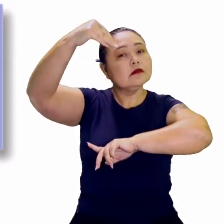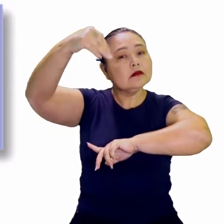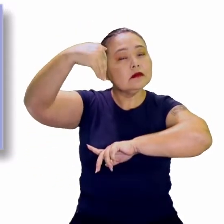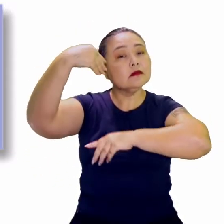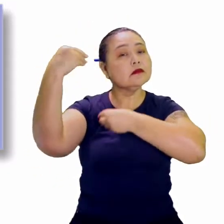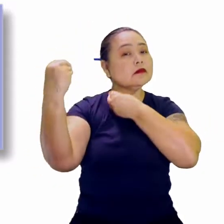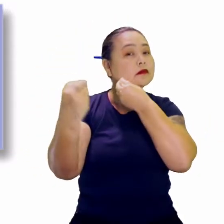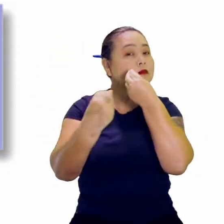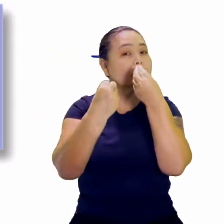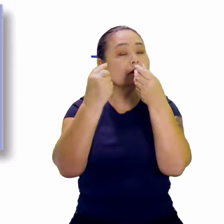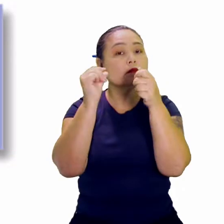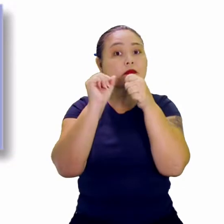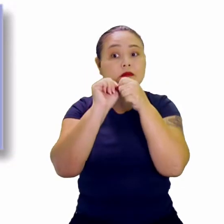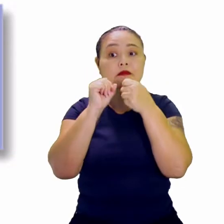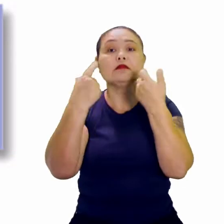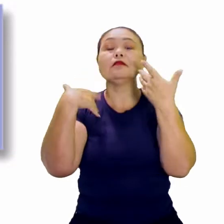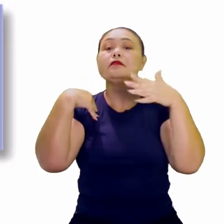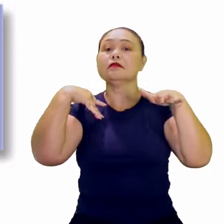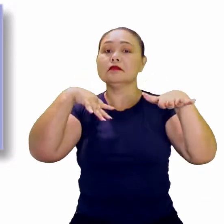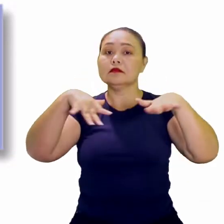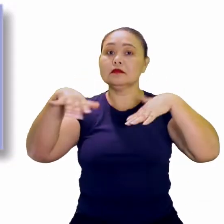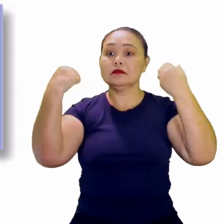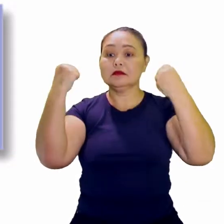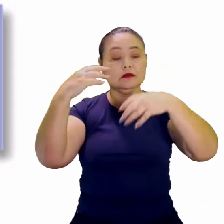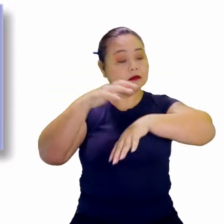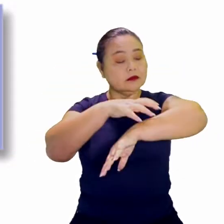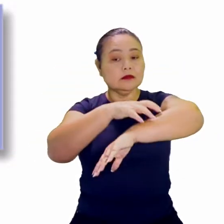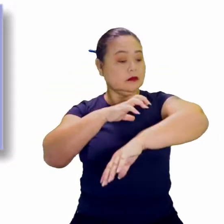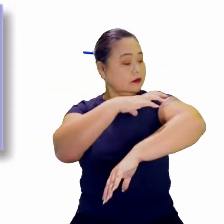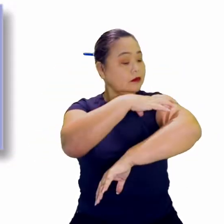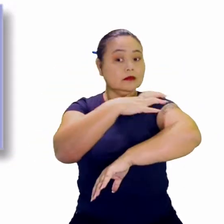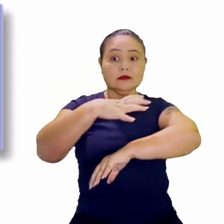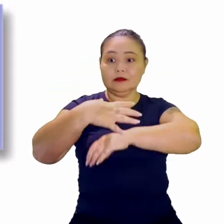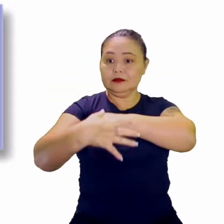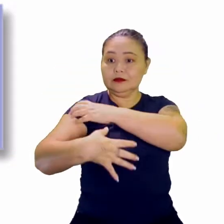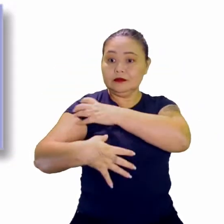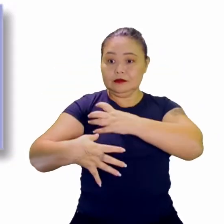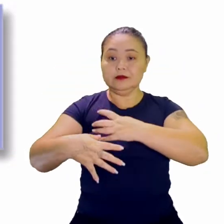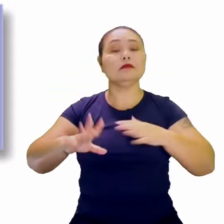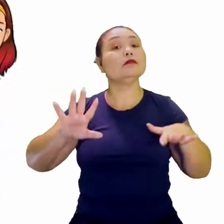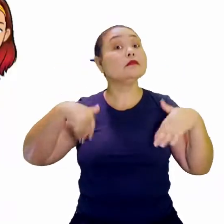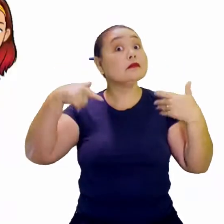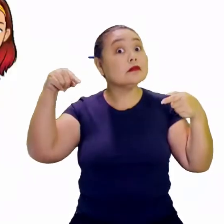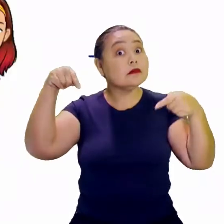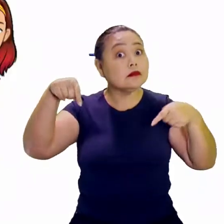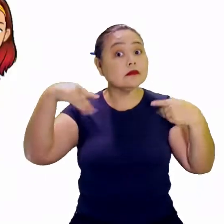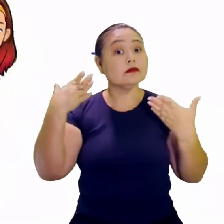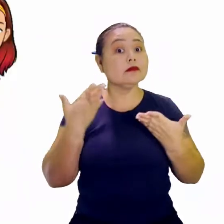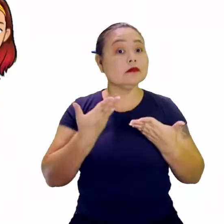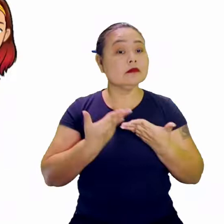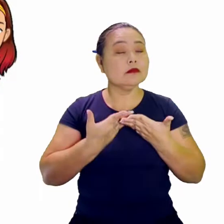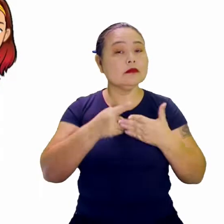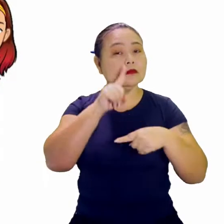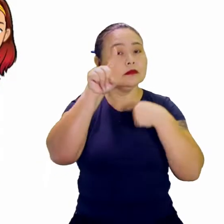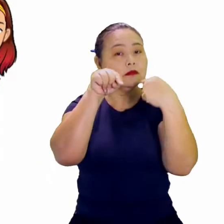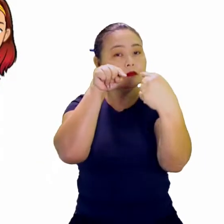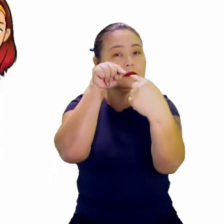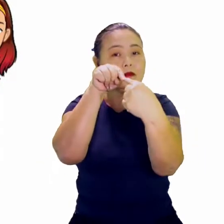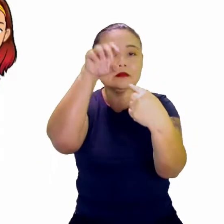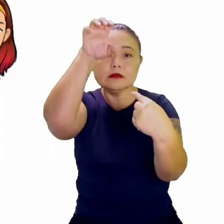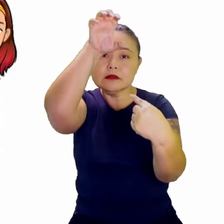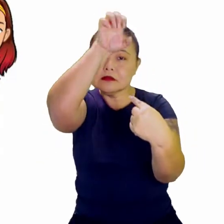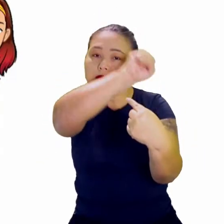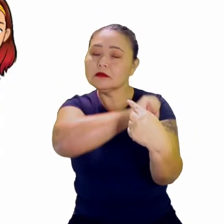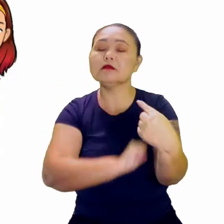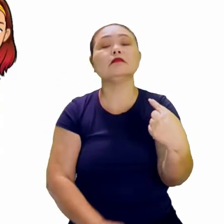os efeitos da atividade física no músculo. Para essa aula, nós temos como objetivo de